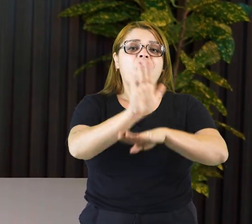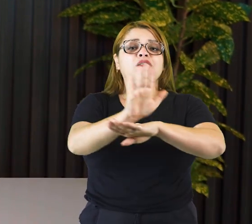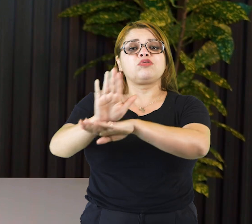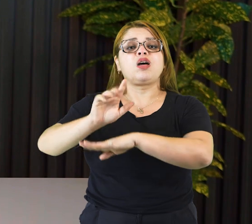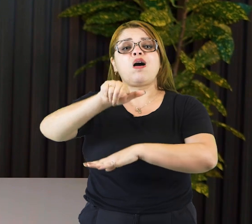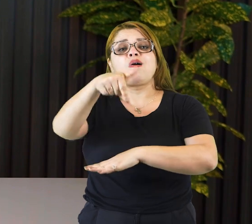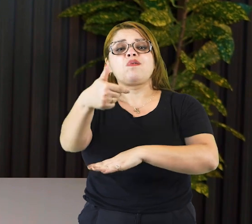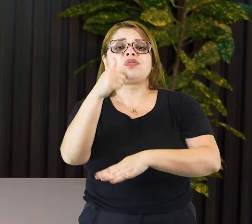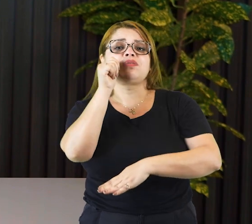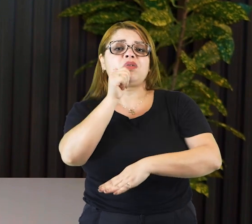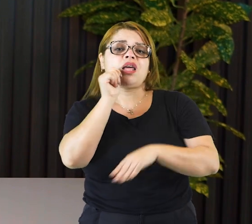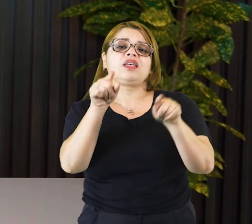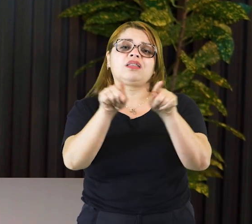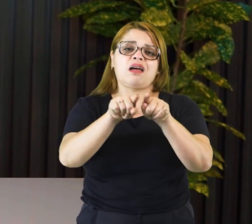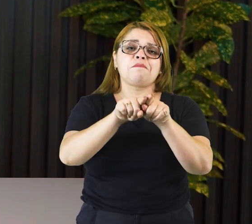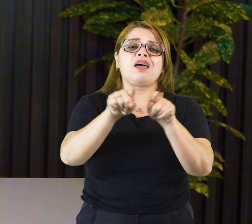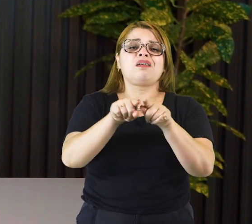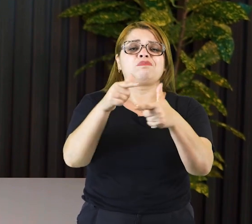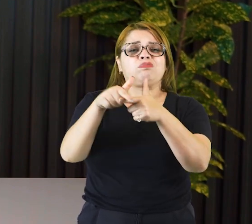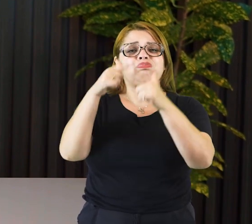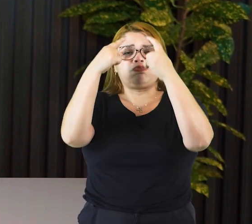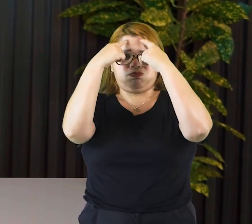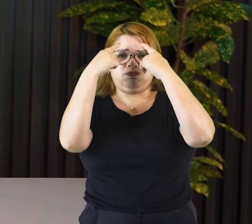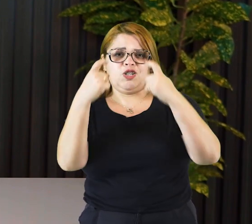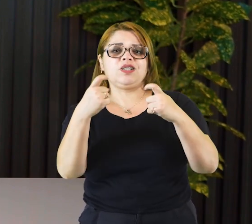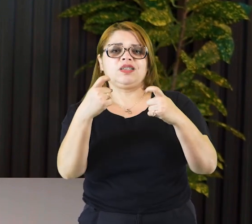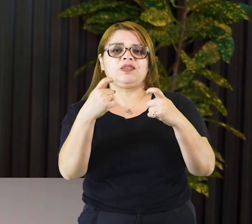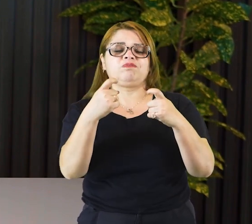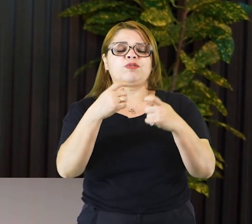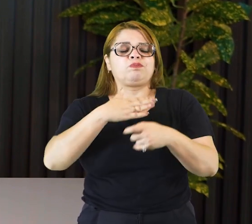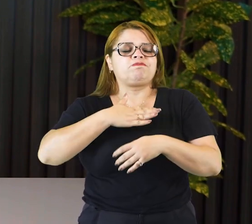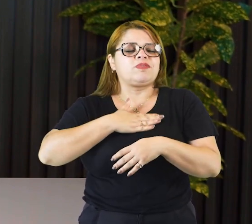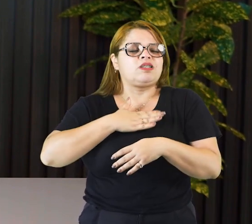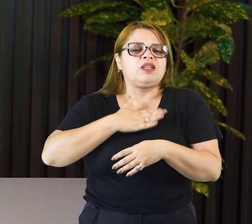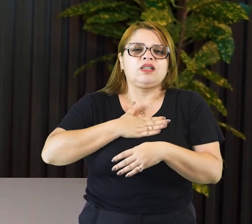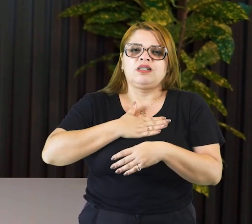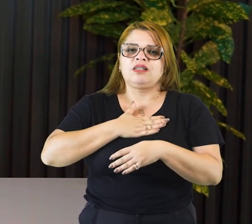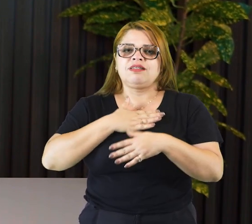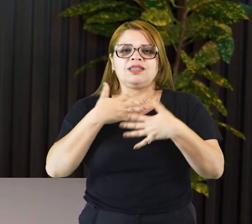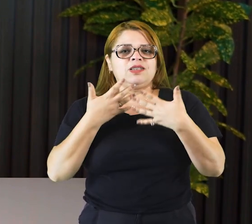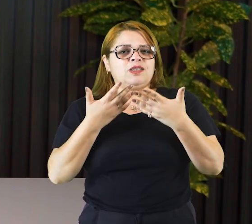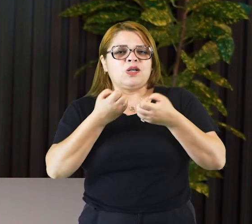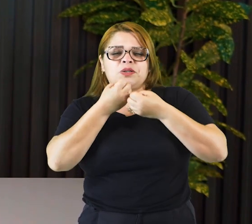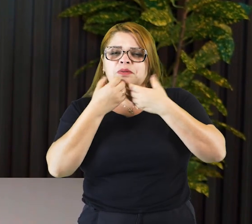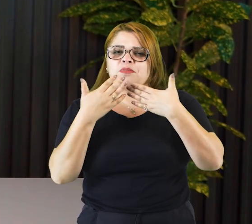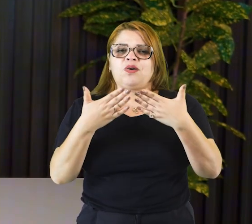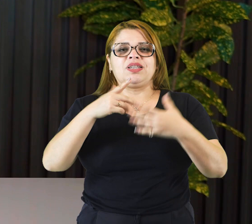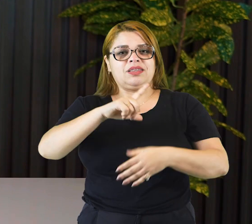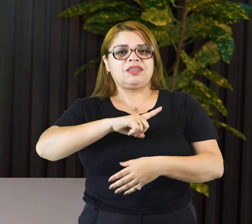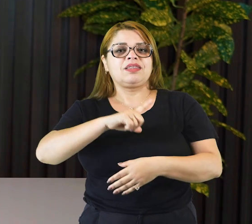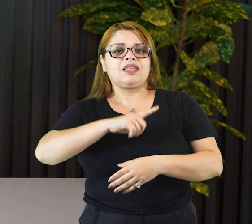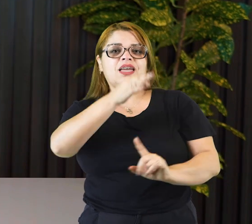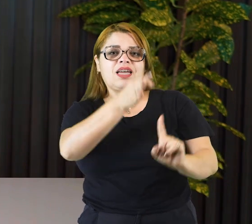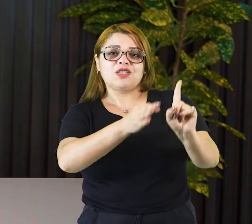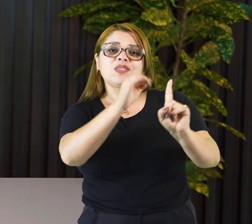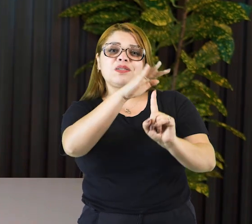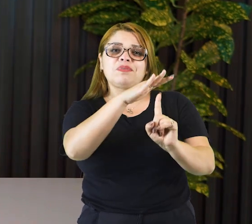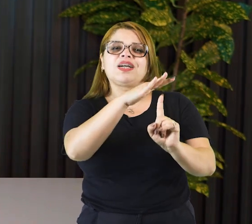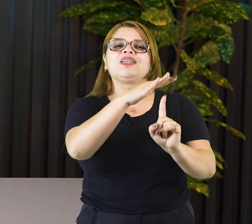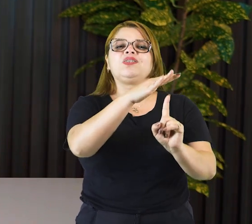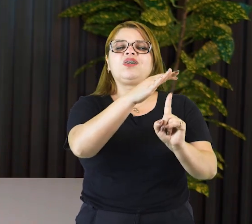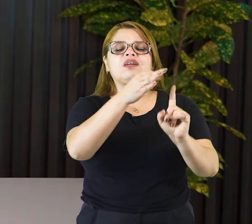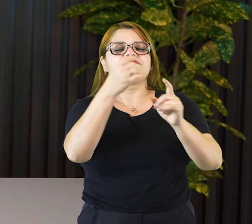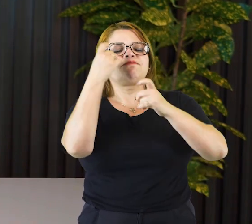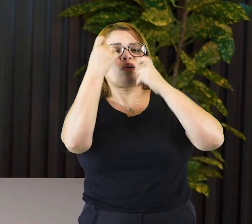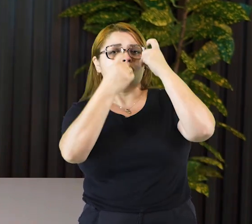a ajudar outras mulheres, né, em situação de violência. Então, aquilo para mim foi muito marcante, ter a desembargadora sempre